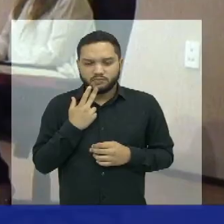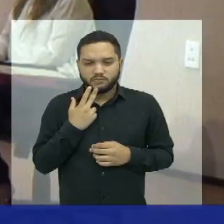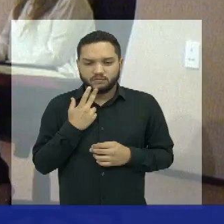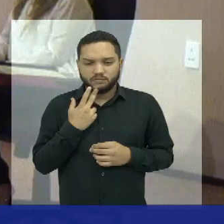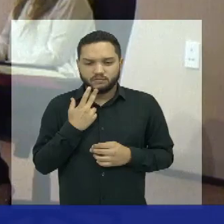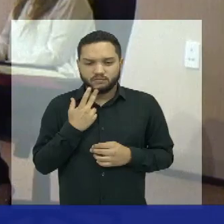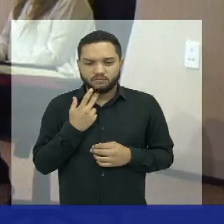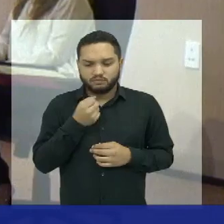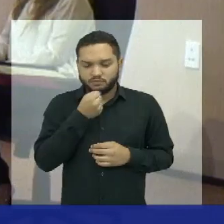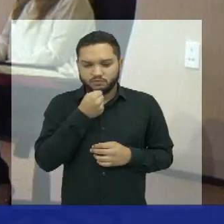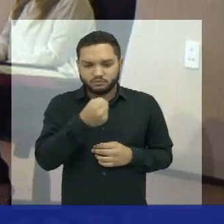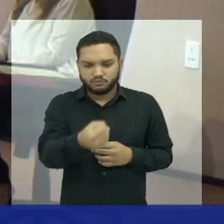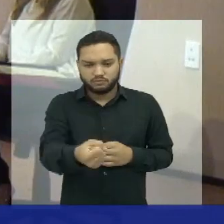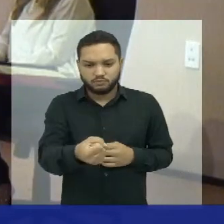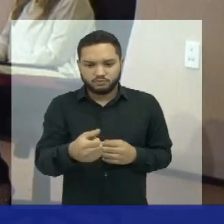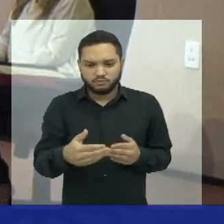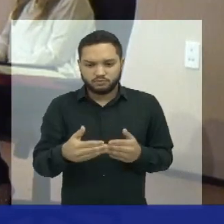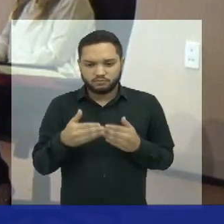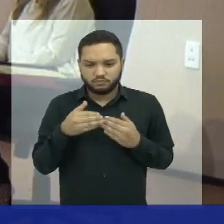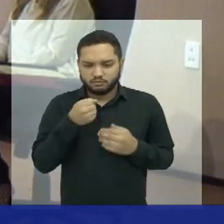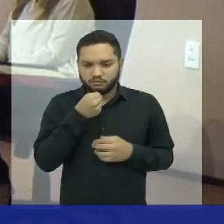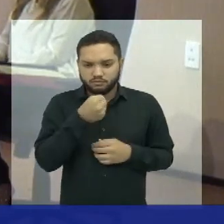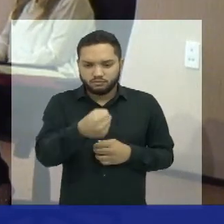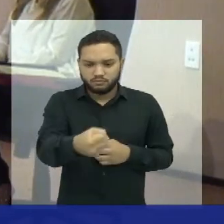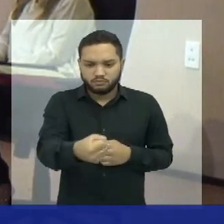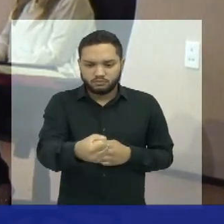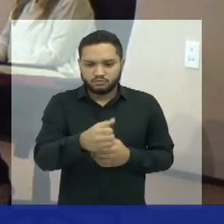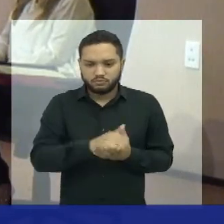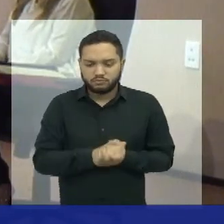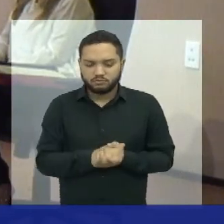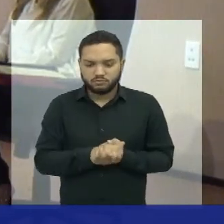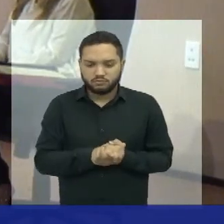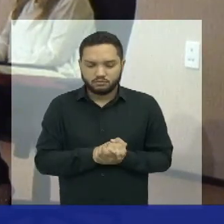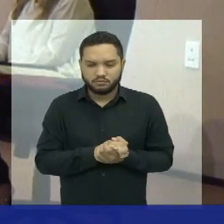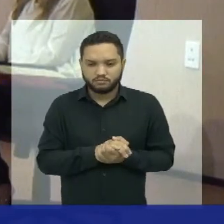Então, o microfone aqui, por favor.